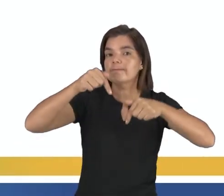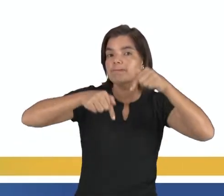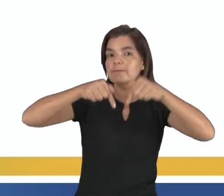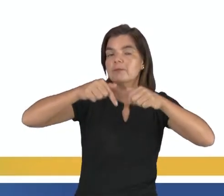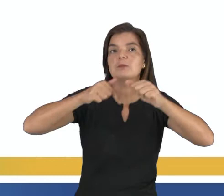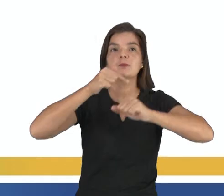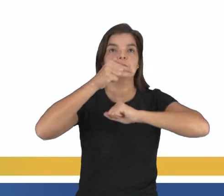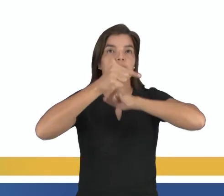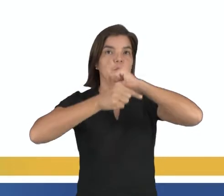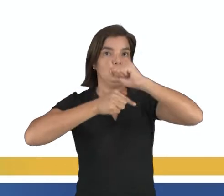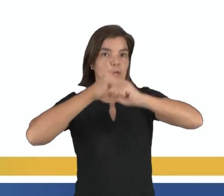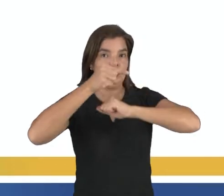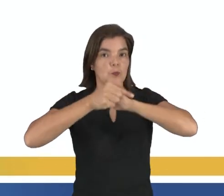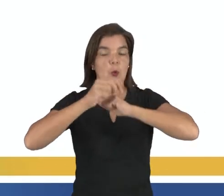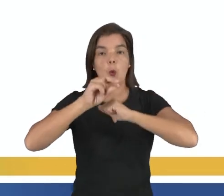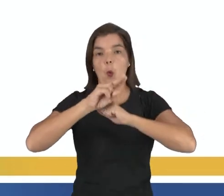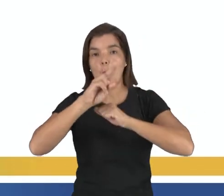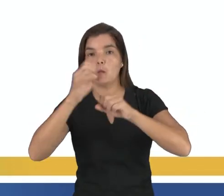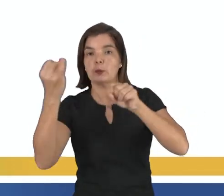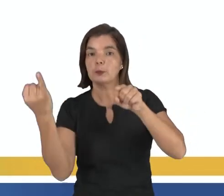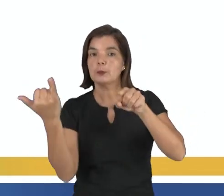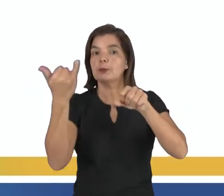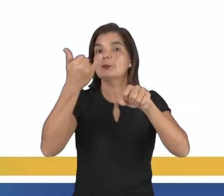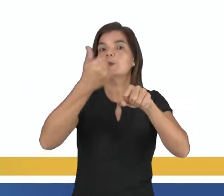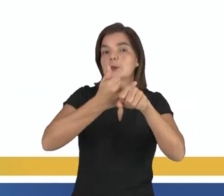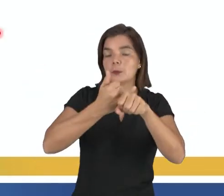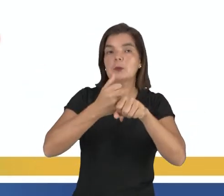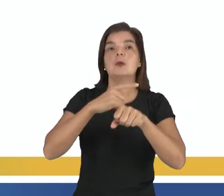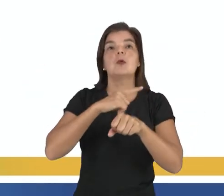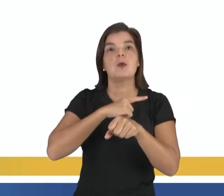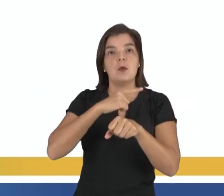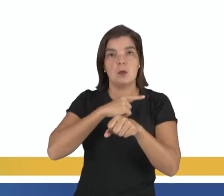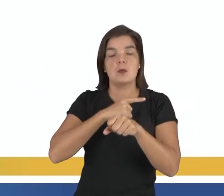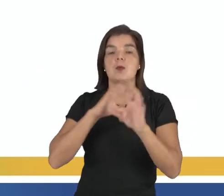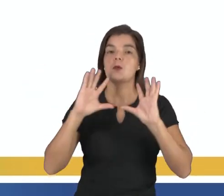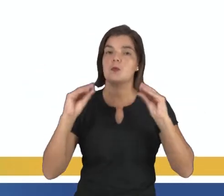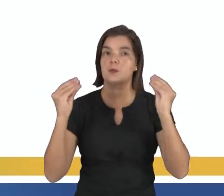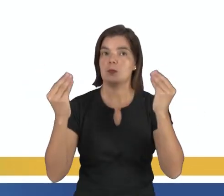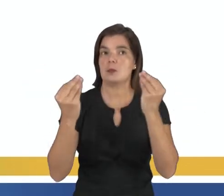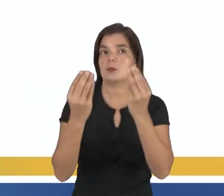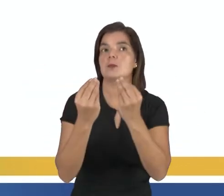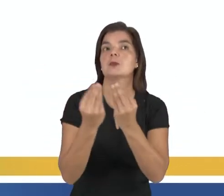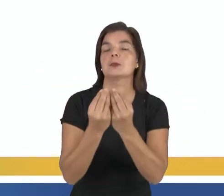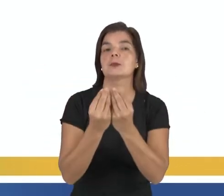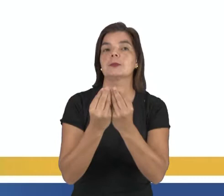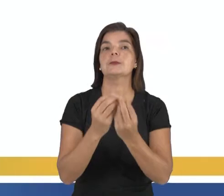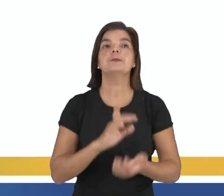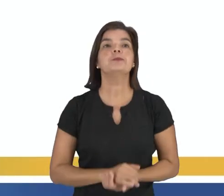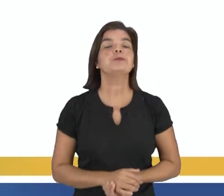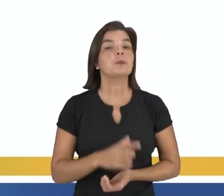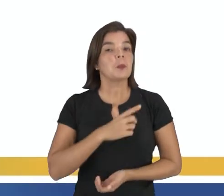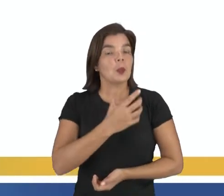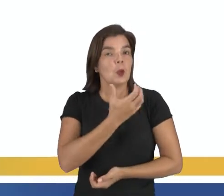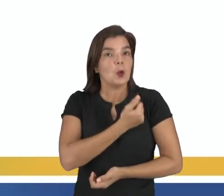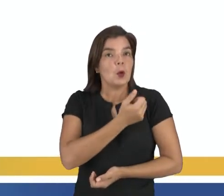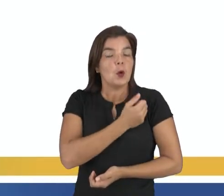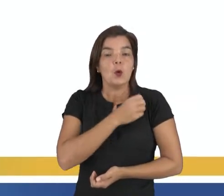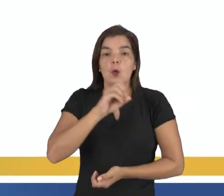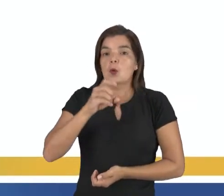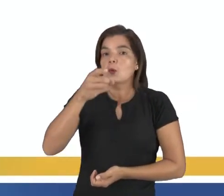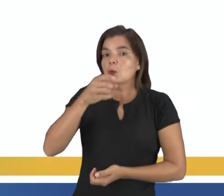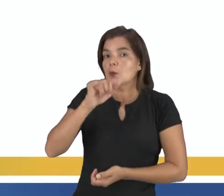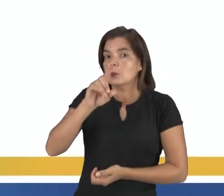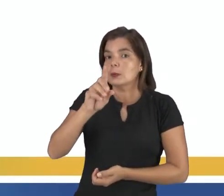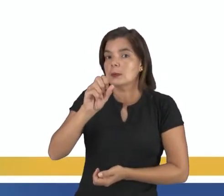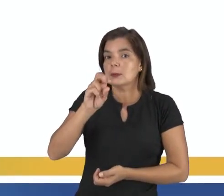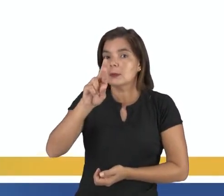sejam átomos ou os íons, de substâncias que reagem entre si. Então, nós temos que o número de oxidação representa a